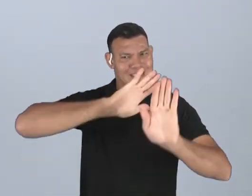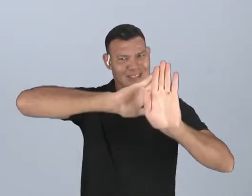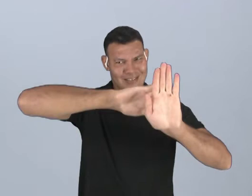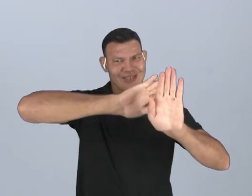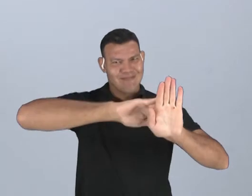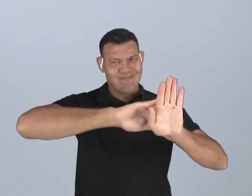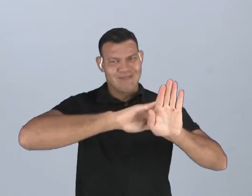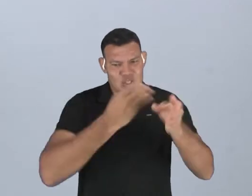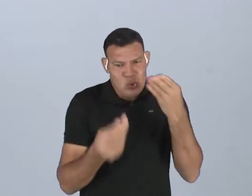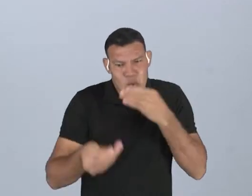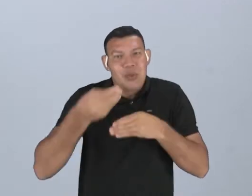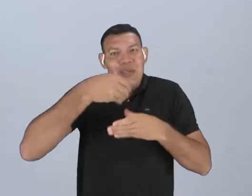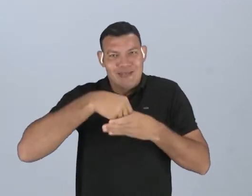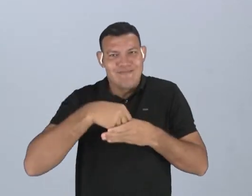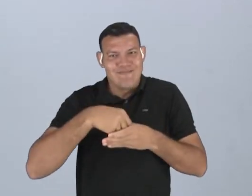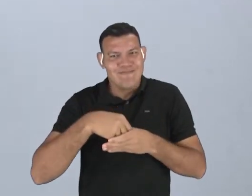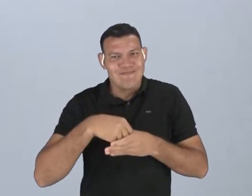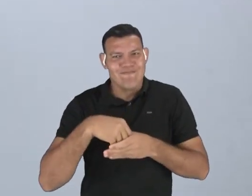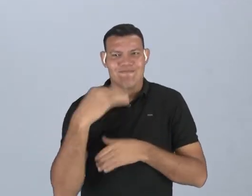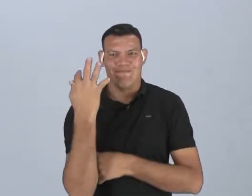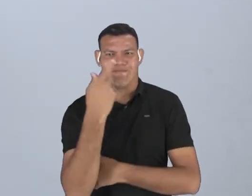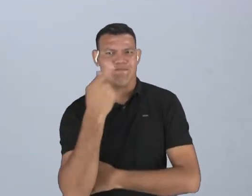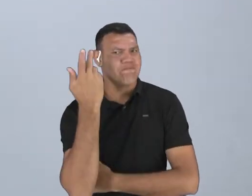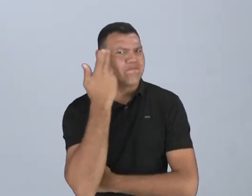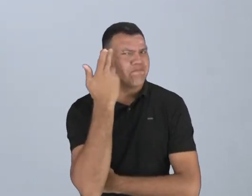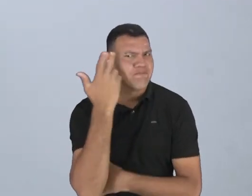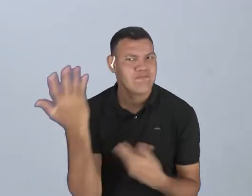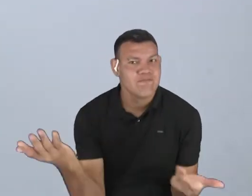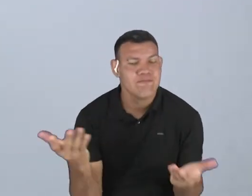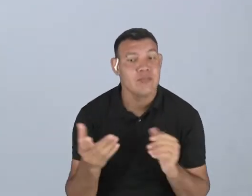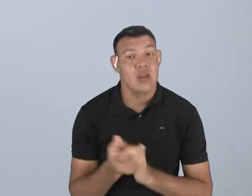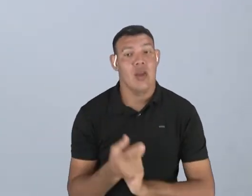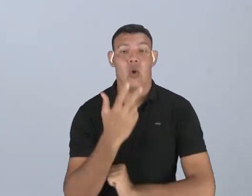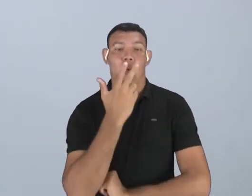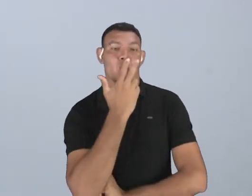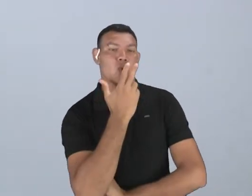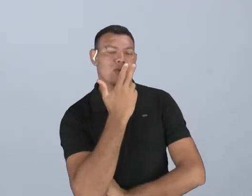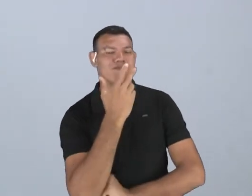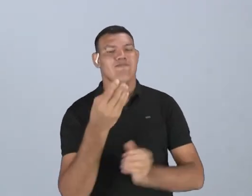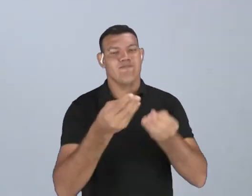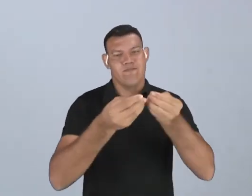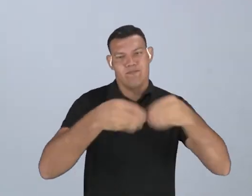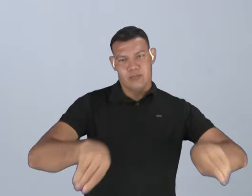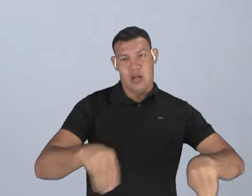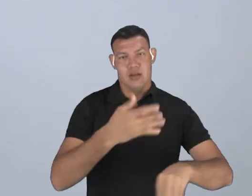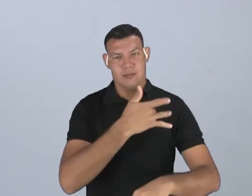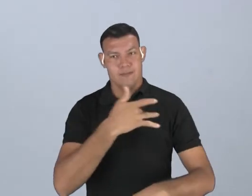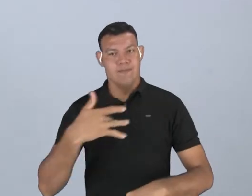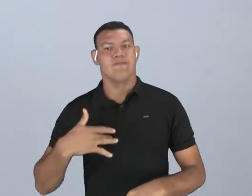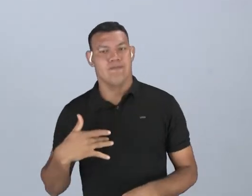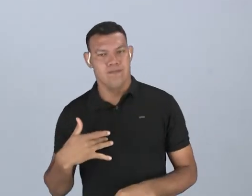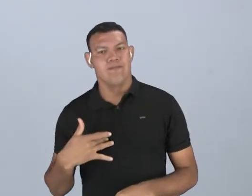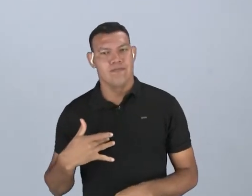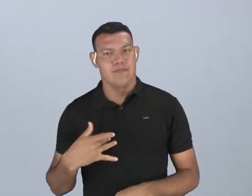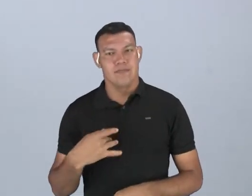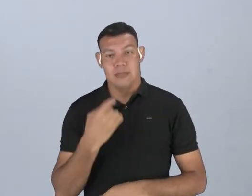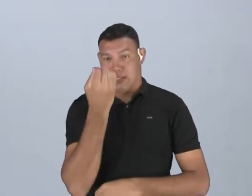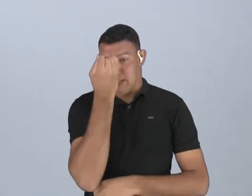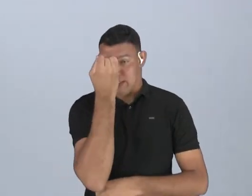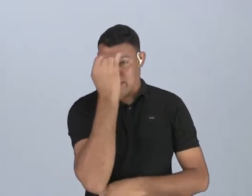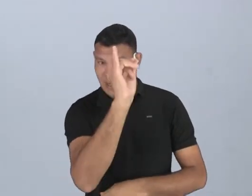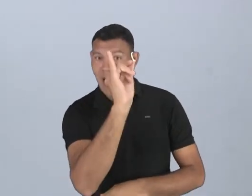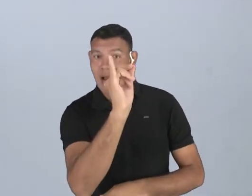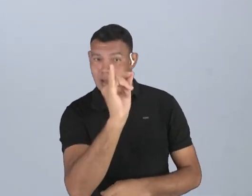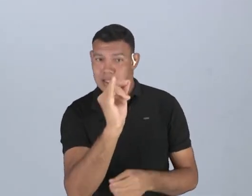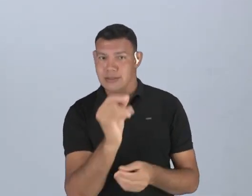discurso beleza natural, tá? Que é o discurso do quê? Fumar faz mal à saúde. Essa é a ideia que está sendo passada. Então